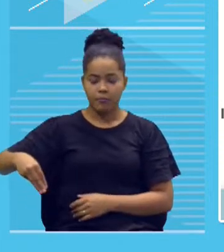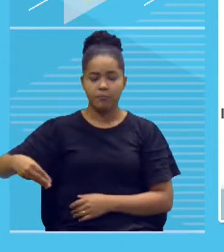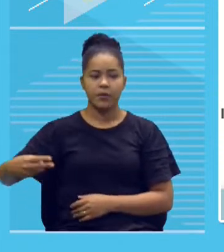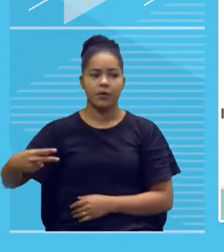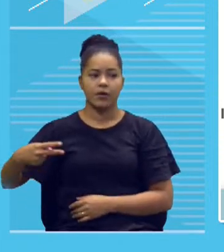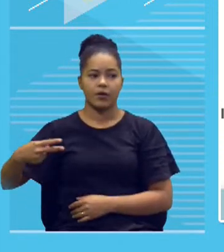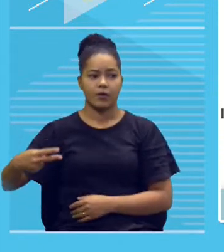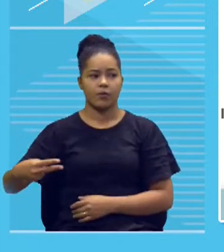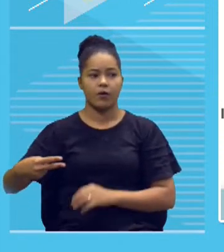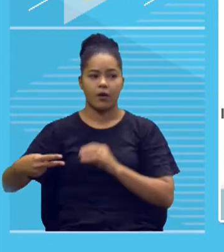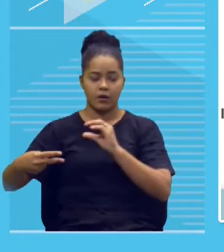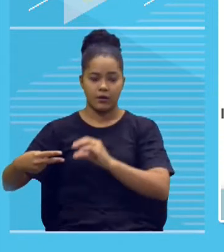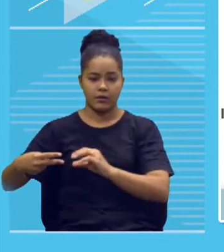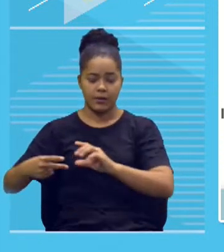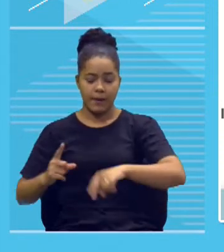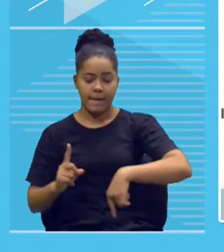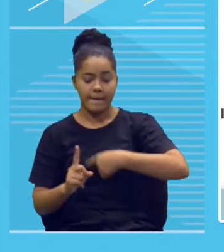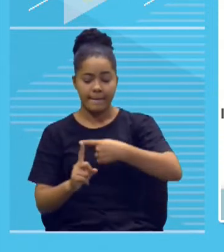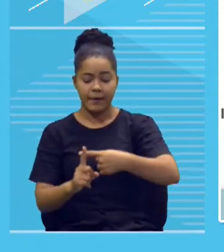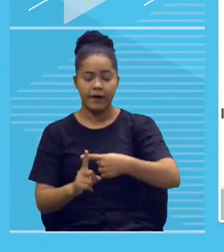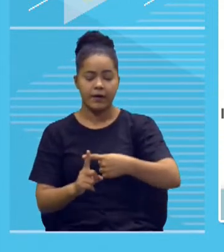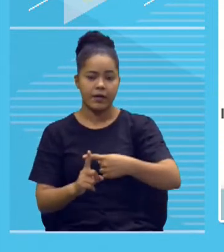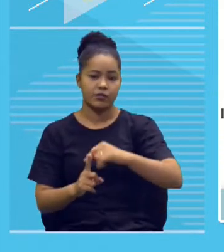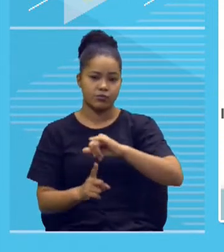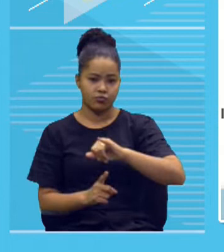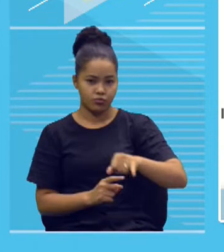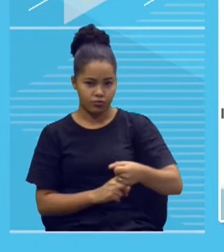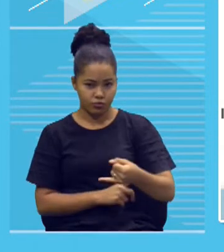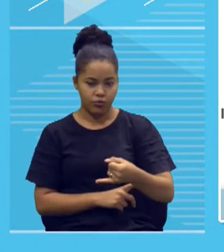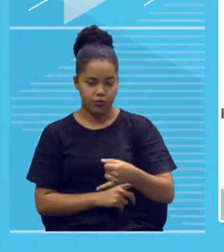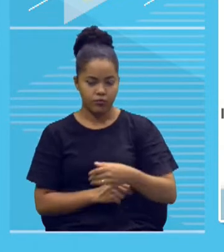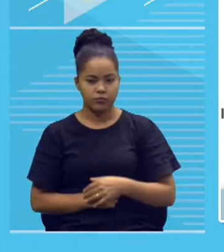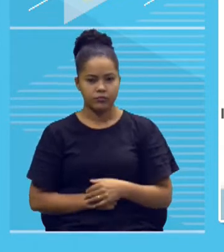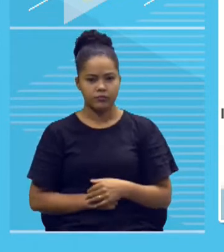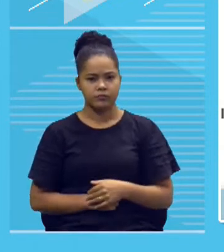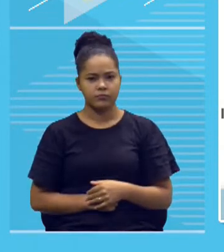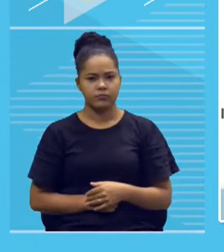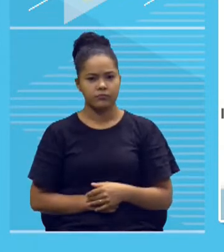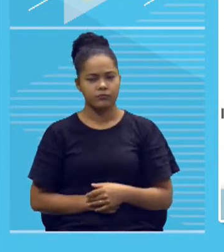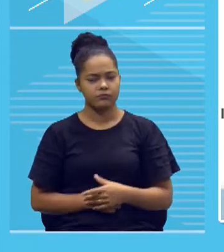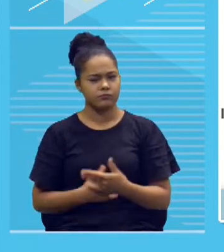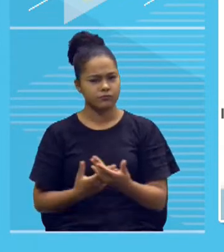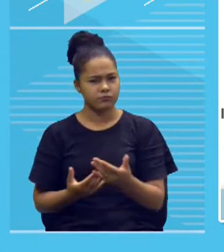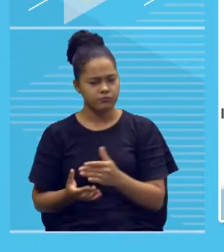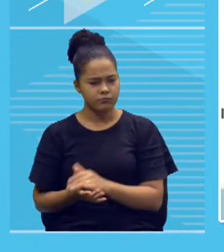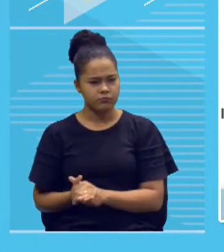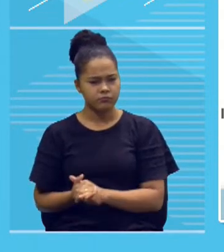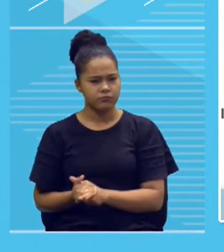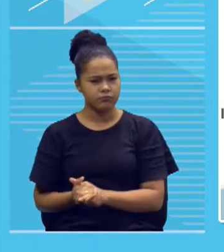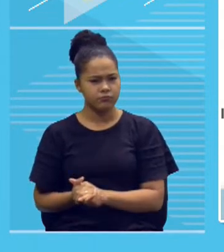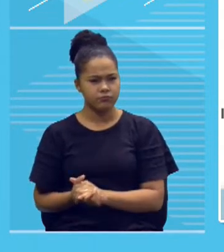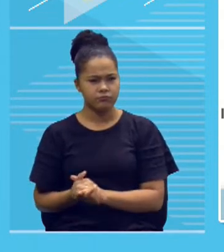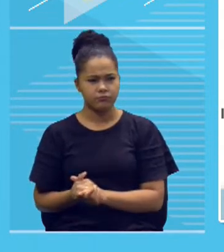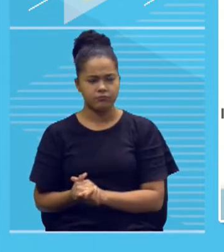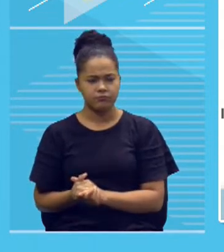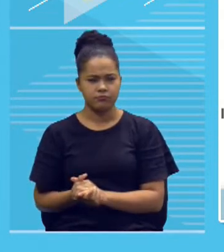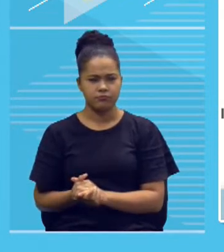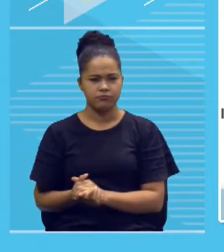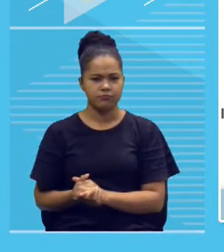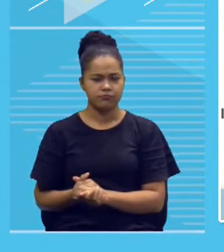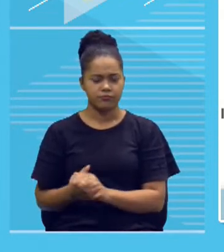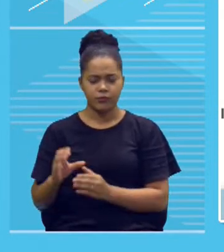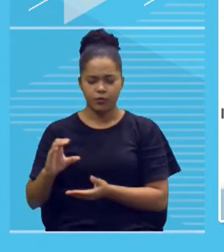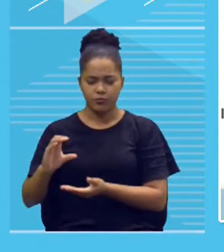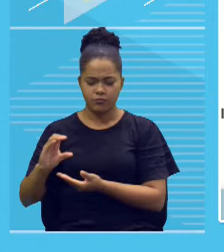montante é sempre a soma do Capital com juros Então se o Capital Inicial era r$ 200 o juros de